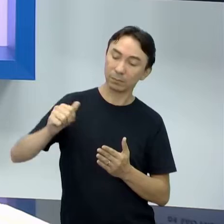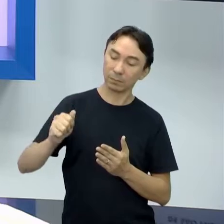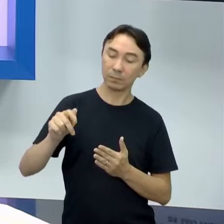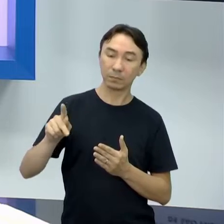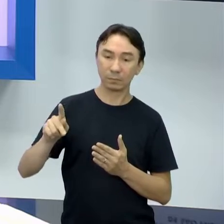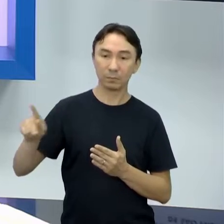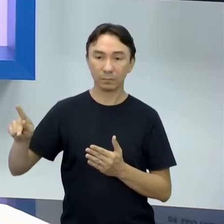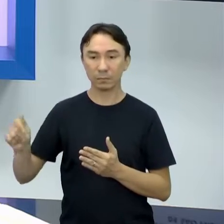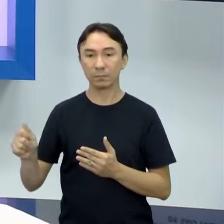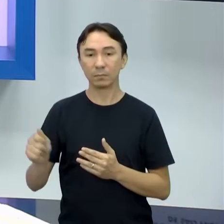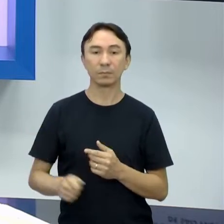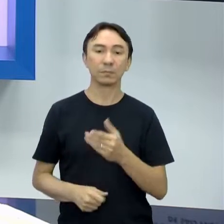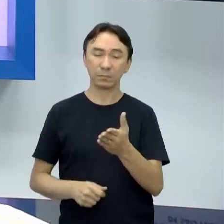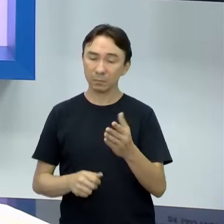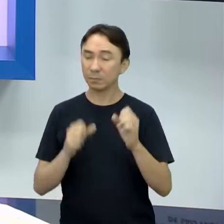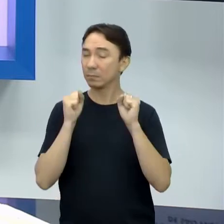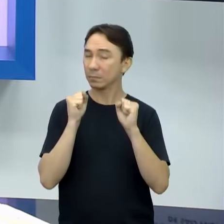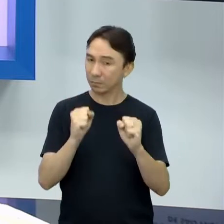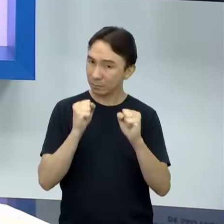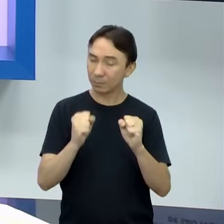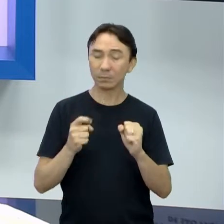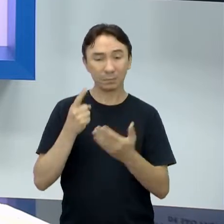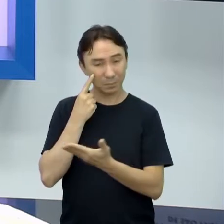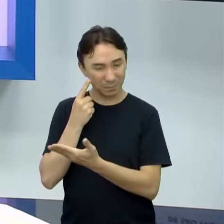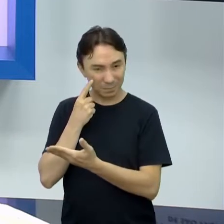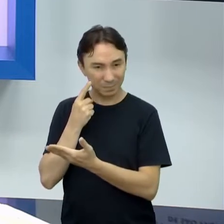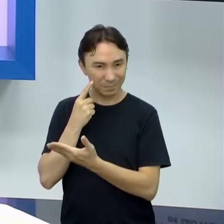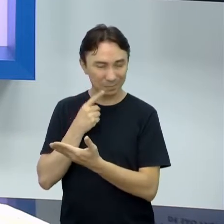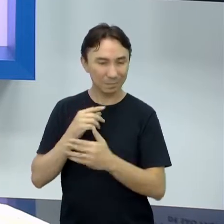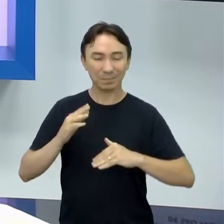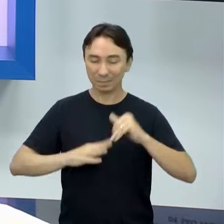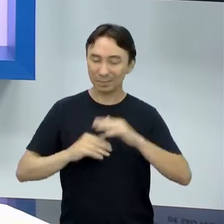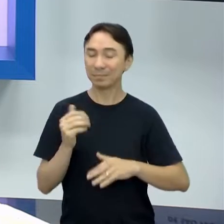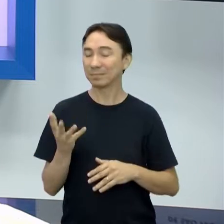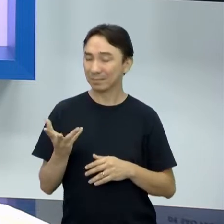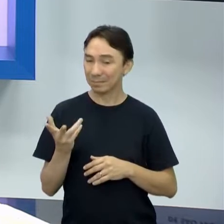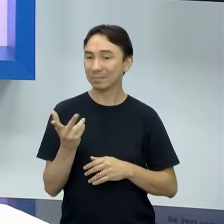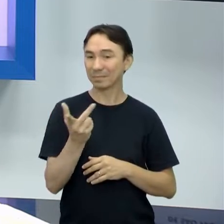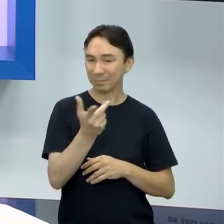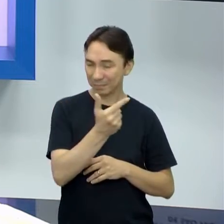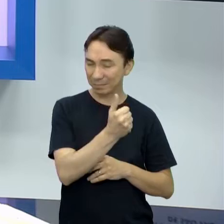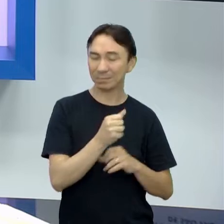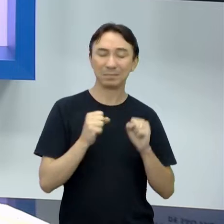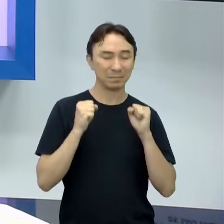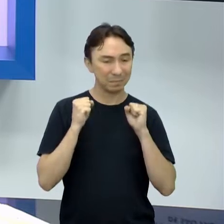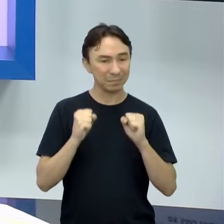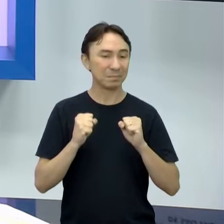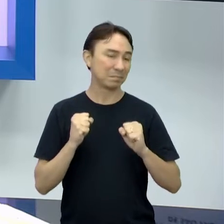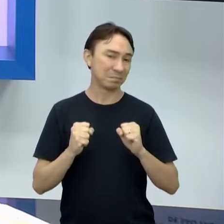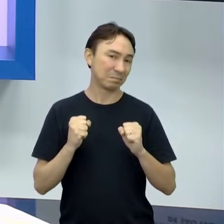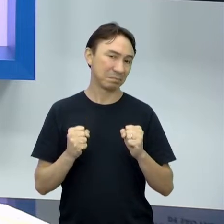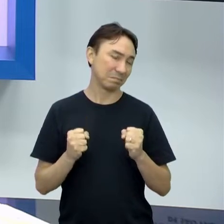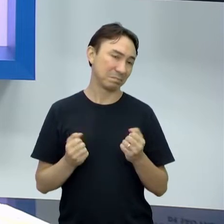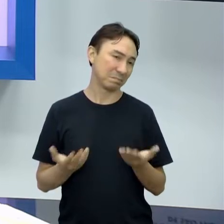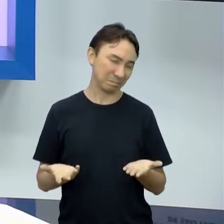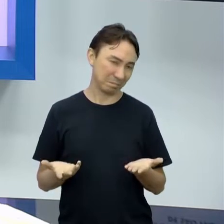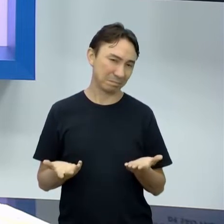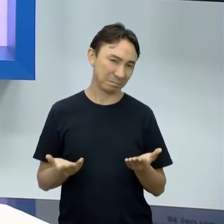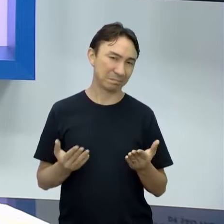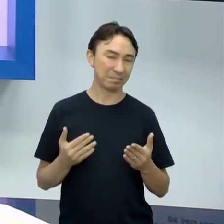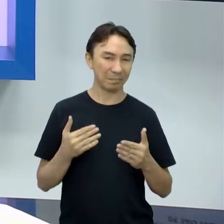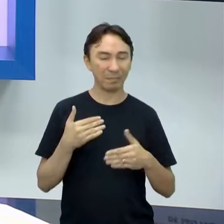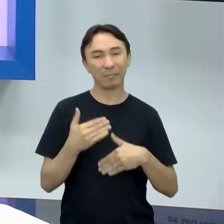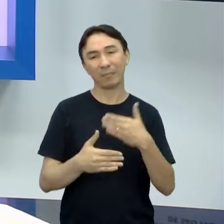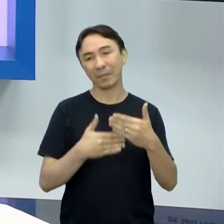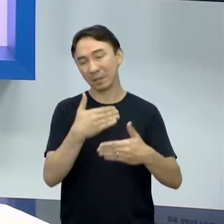habilidade, né, da nossa formação geral, mas ela toda tem essa nossa contextualização. Daqui a pouco a